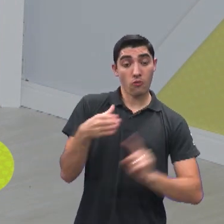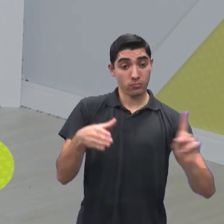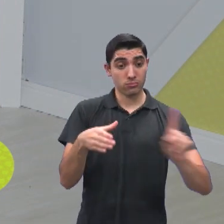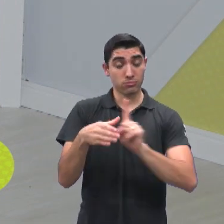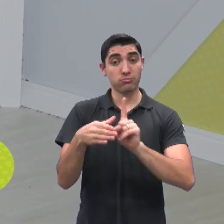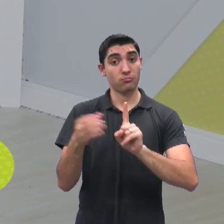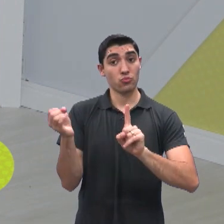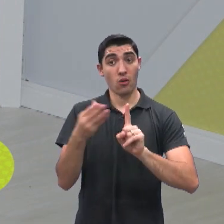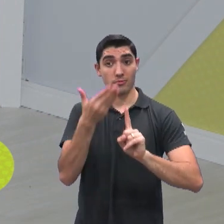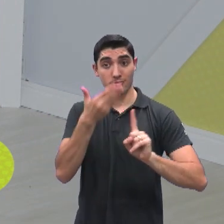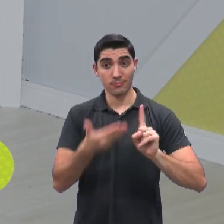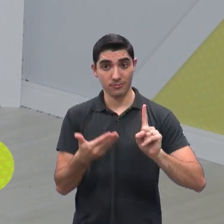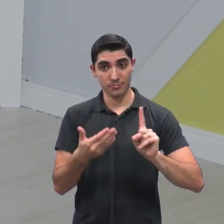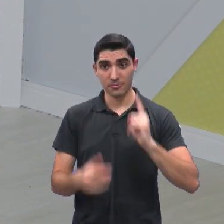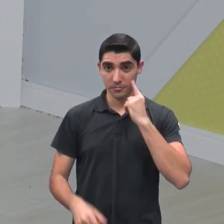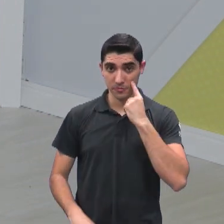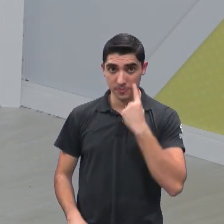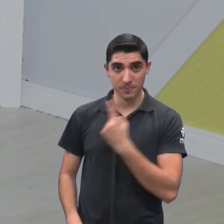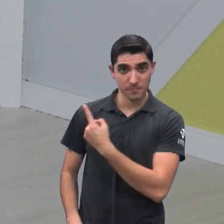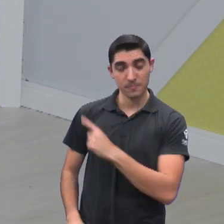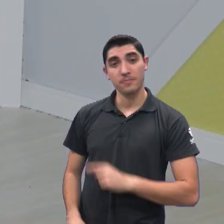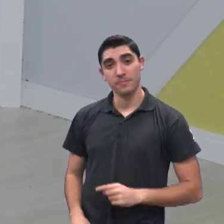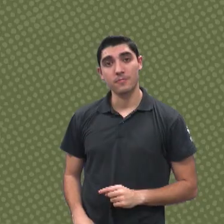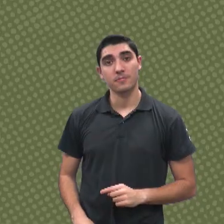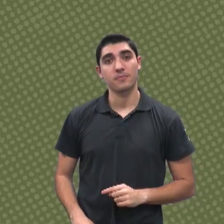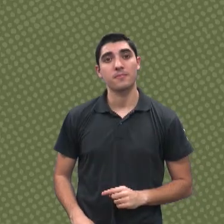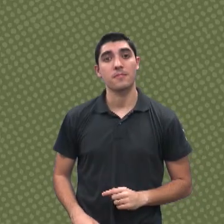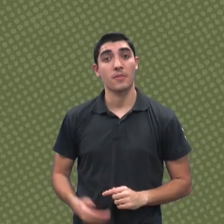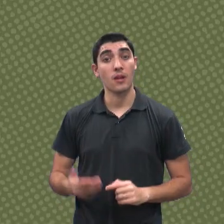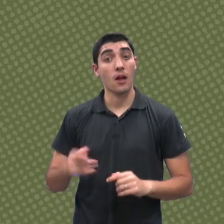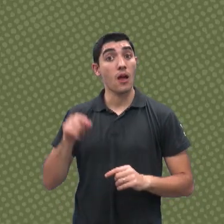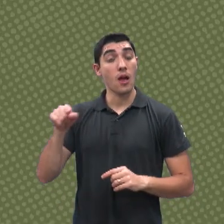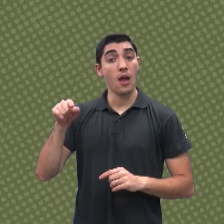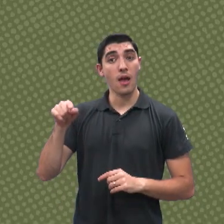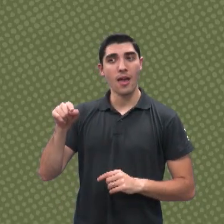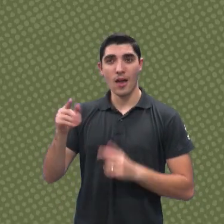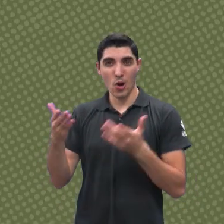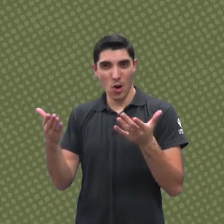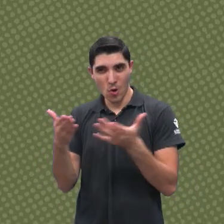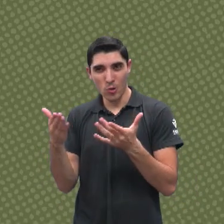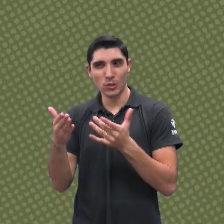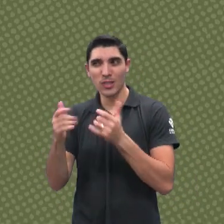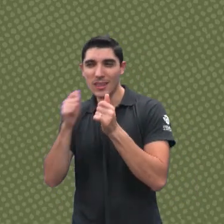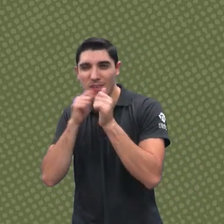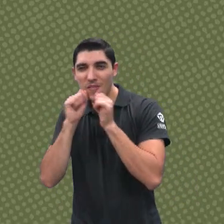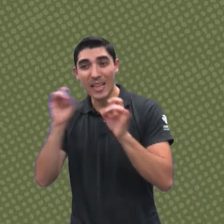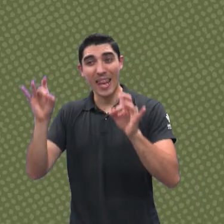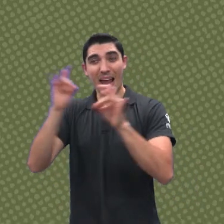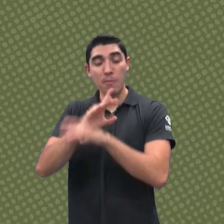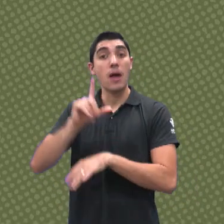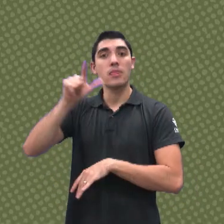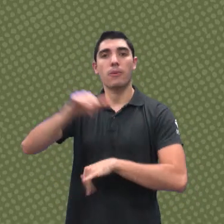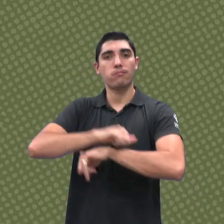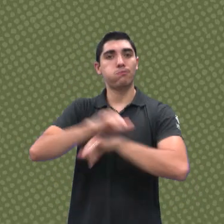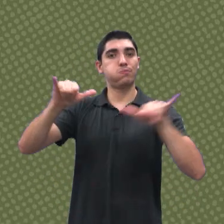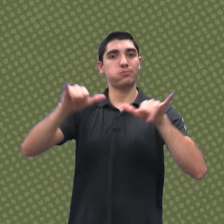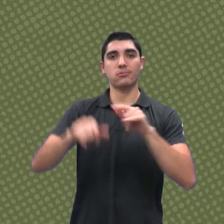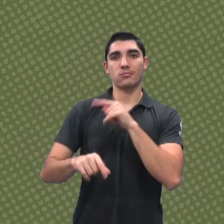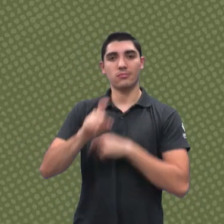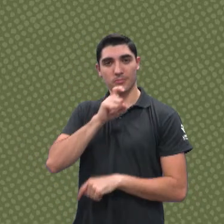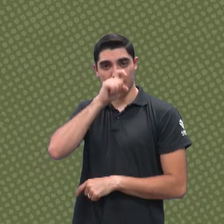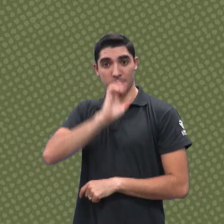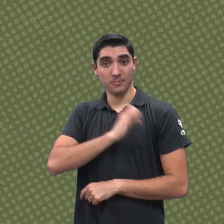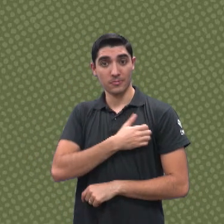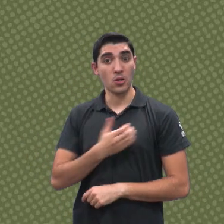por gentileza. O novo contratado do São José foi anunciado depois da coletiva de imprensa lá. Depois do treino aberto, eles anunciaram.